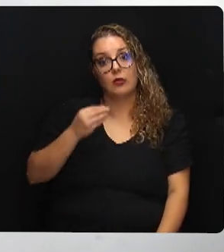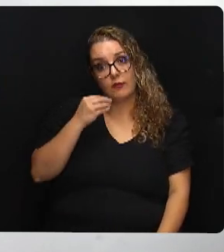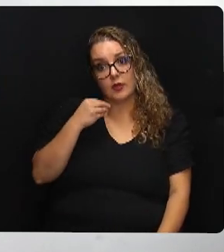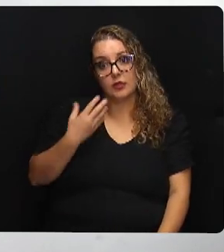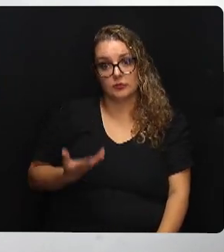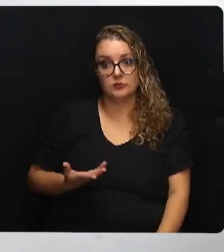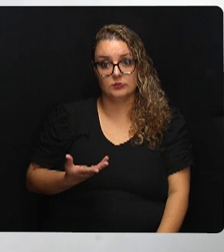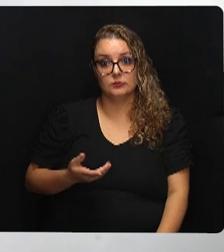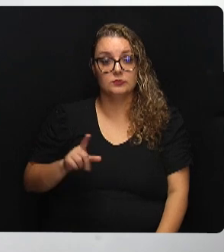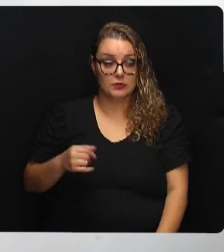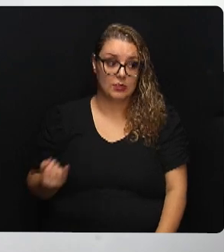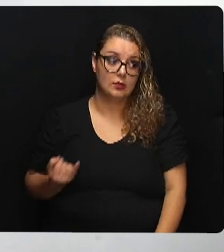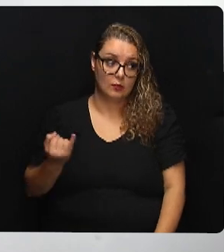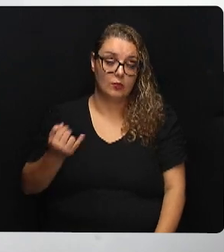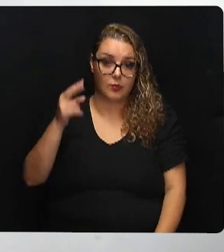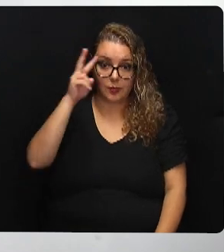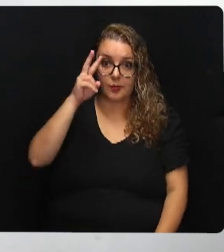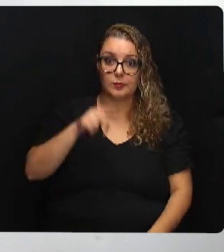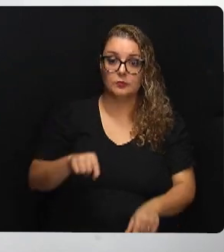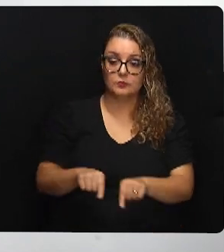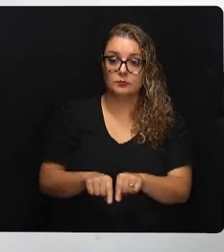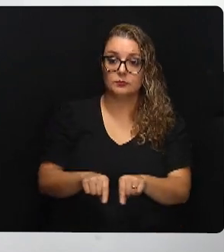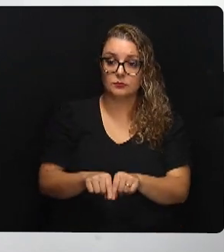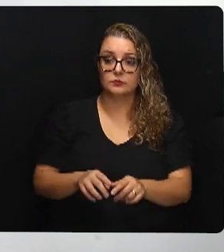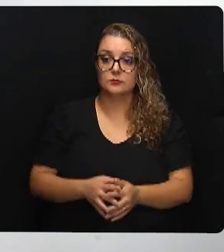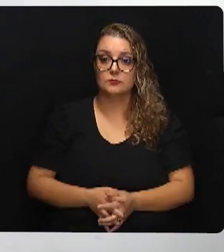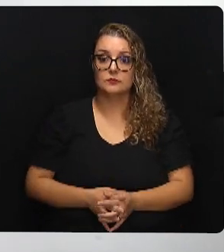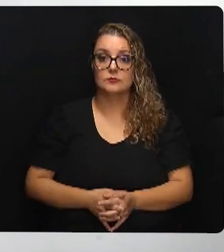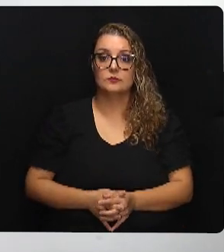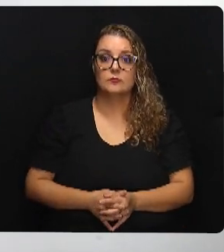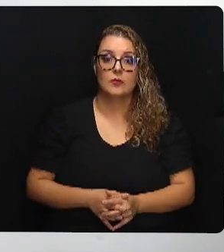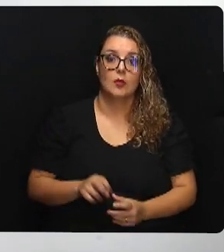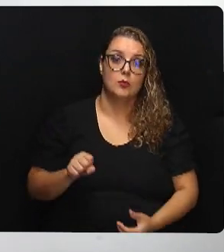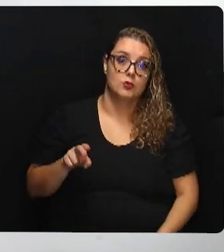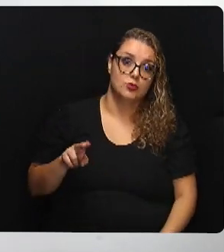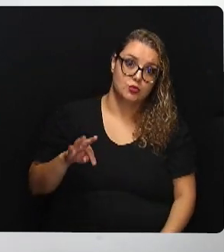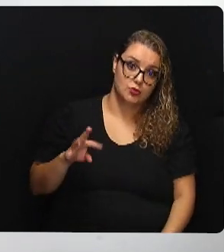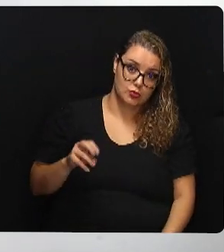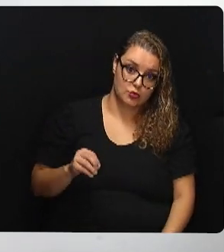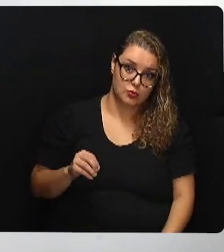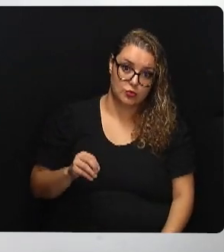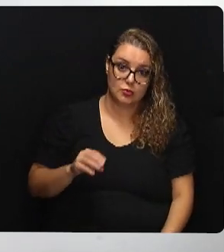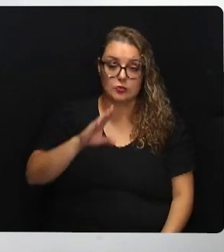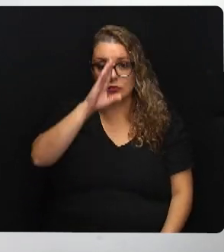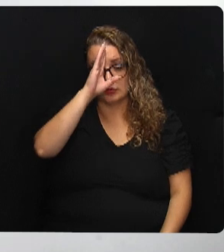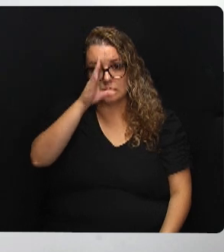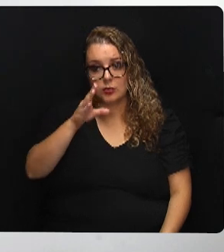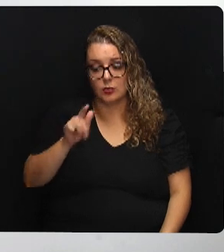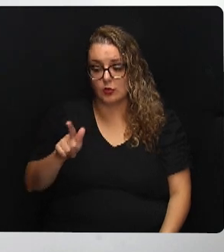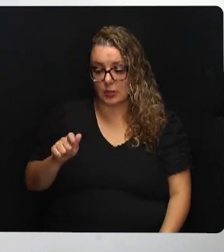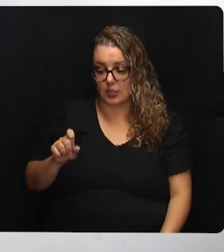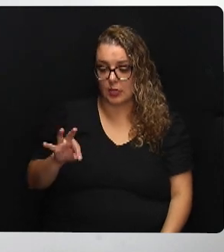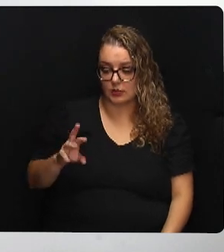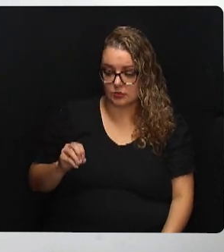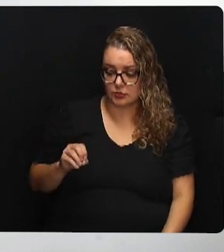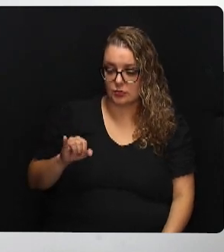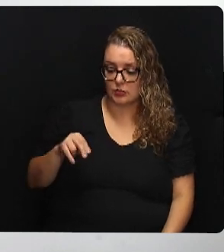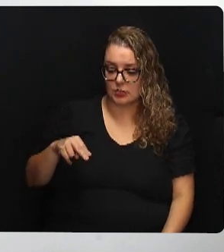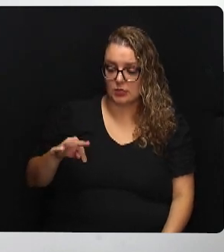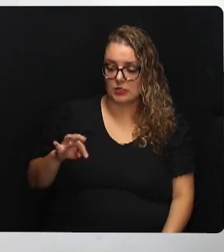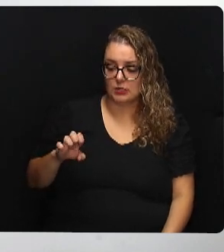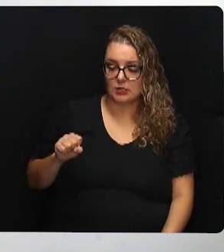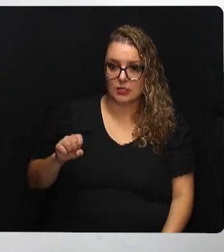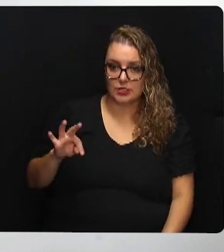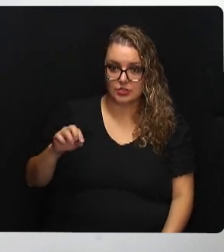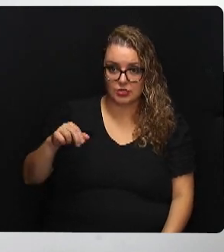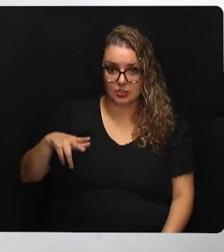já enfraquecido. Mas é importante lembrar também que para esses surtos, sobretudo os gastrointestinais que